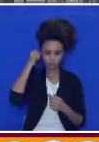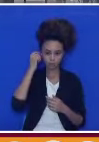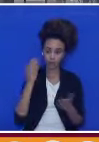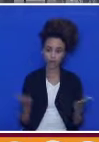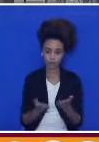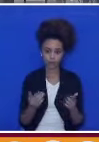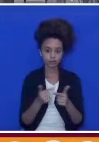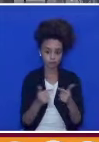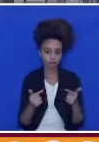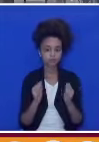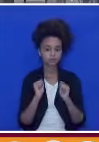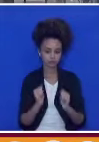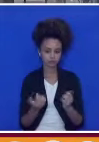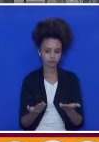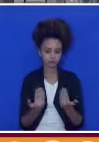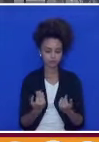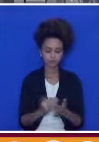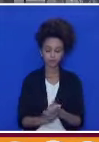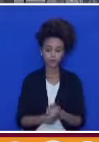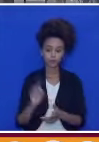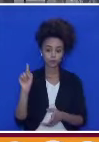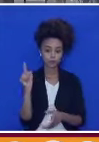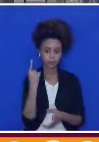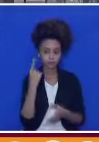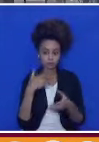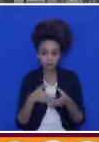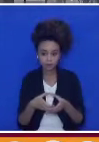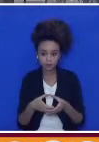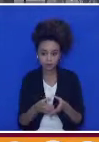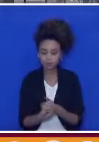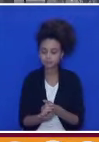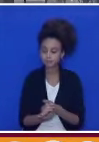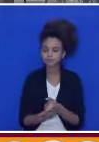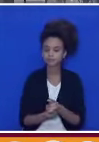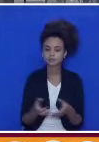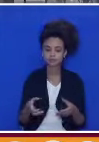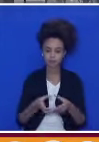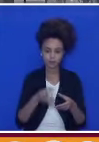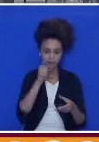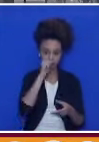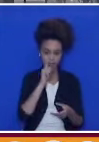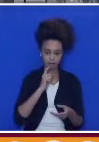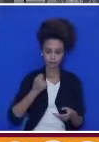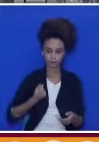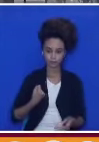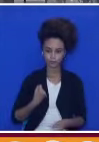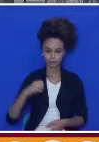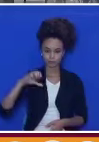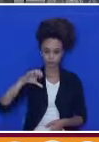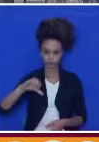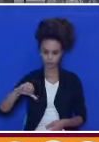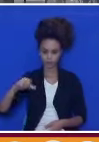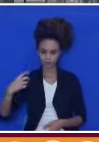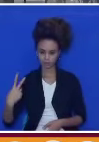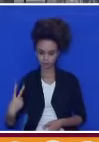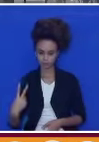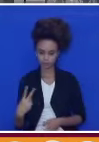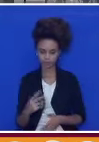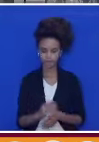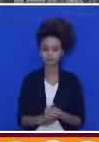vir com este número. O 20º e último número da Lotomania. Bola amarela, número